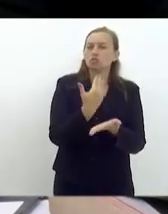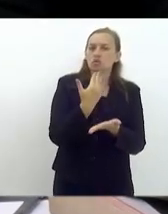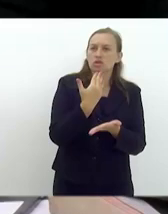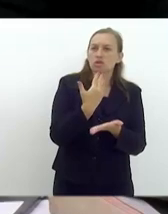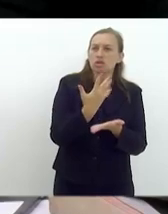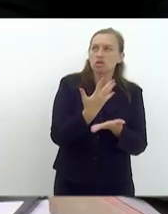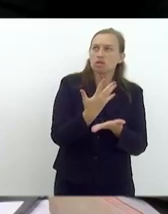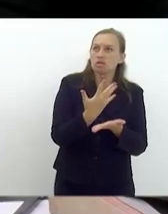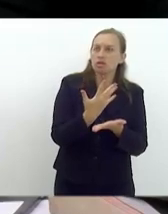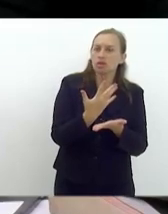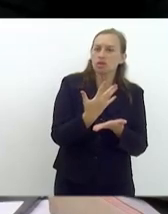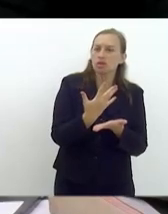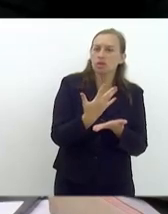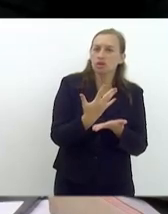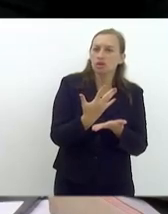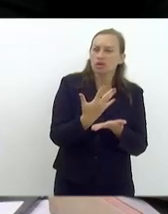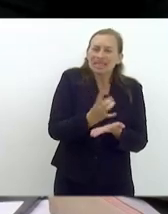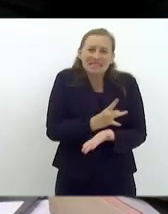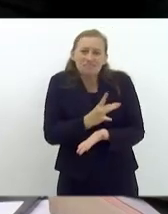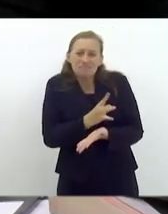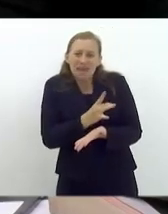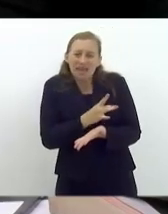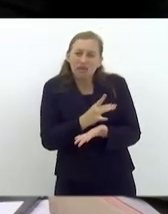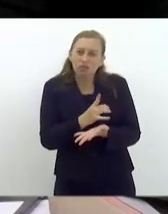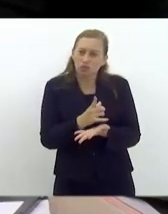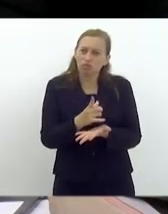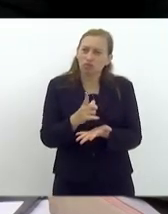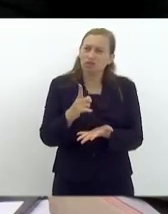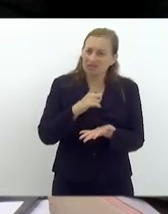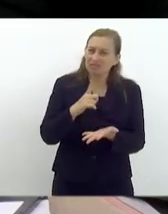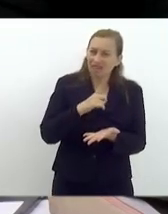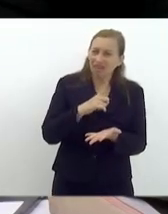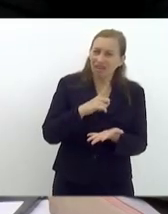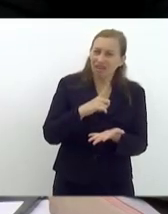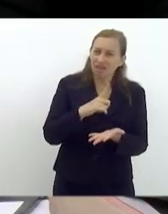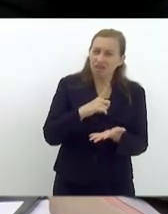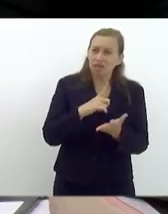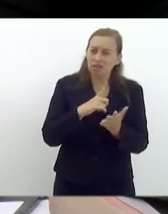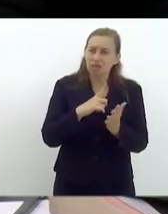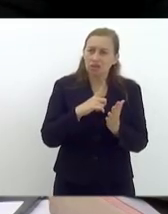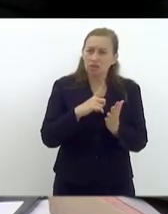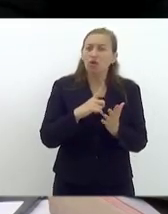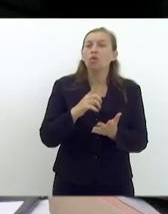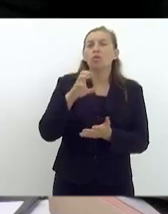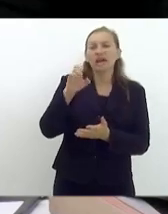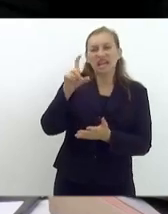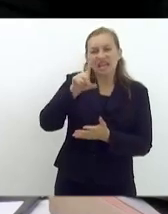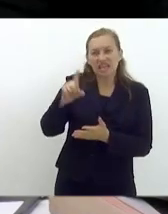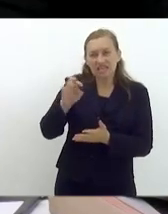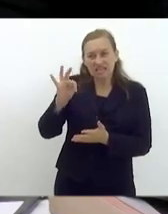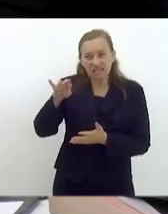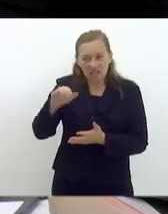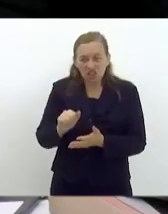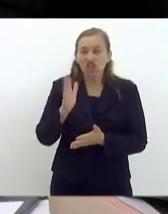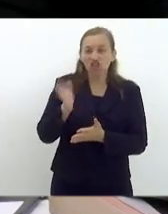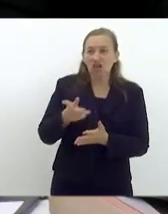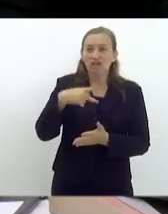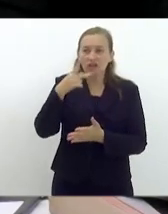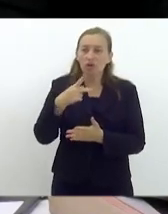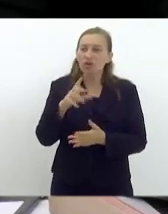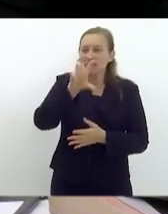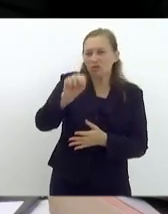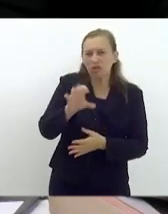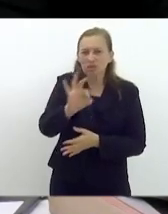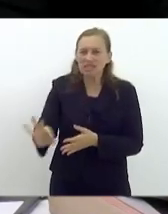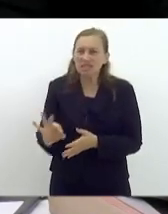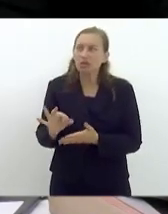esse medo dela que é corroborado pelos dados conforme Elisângela mostrou mais de 50%